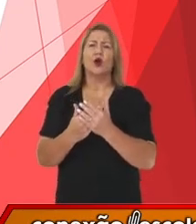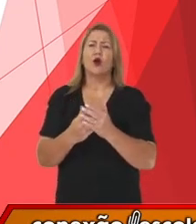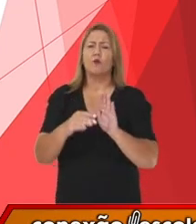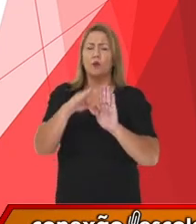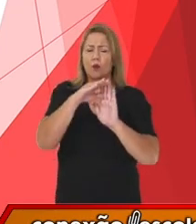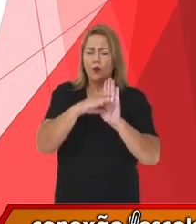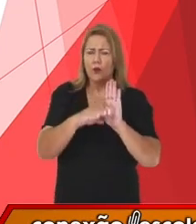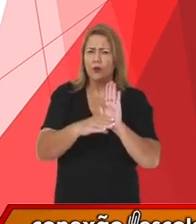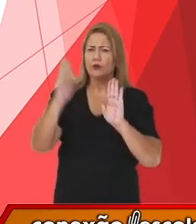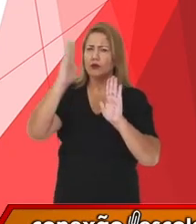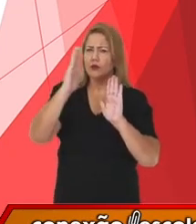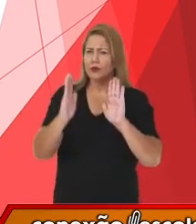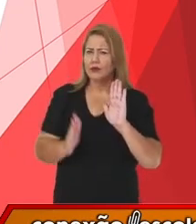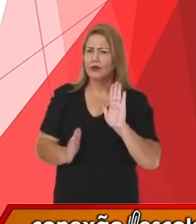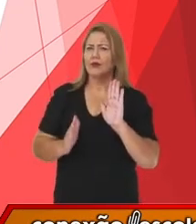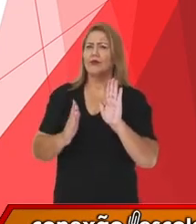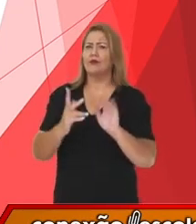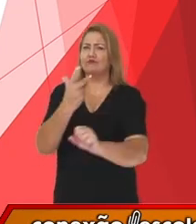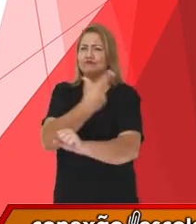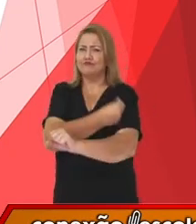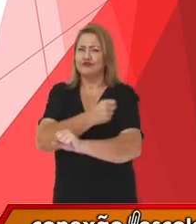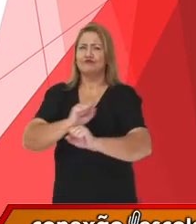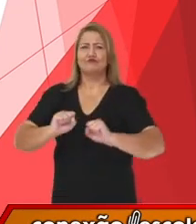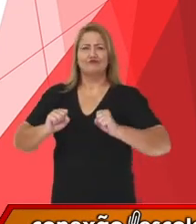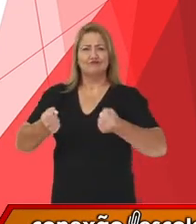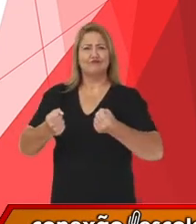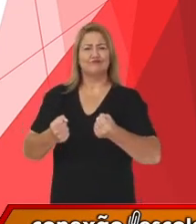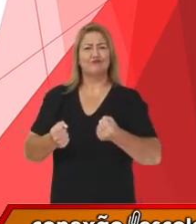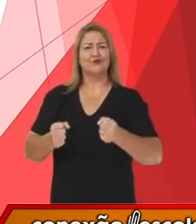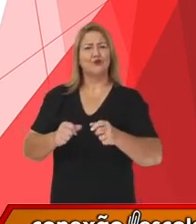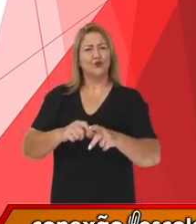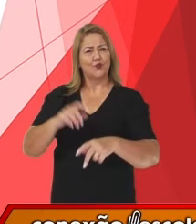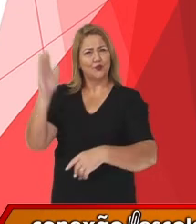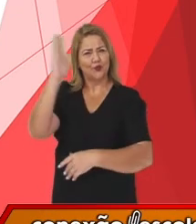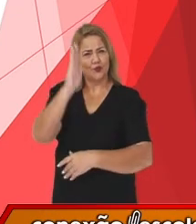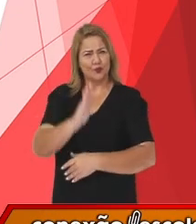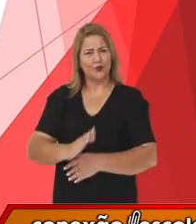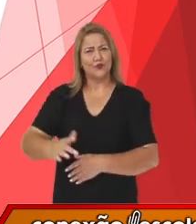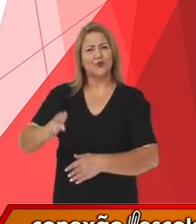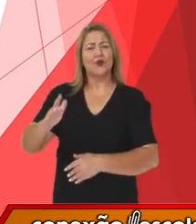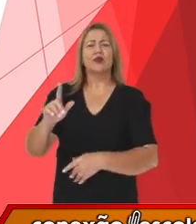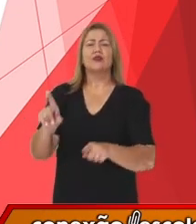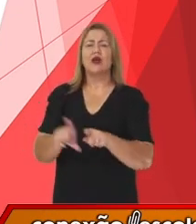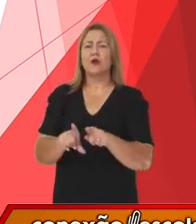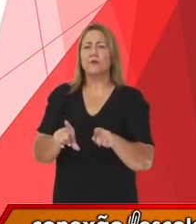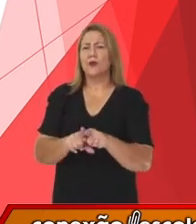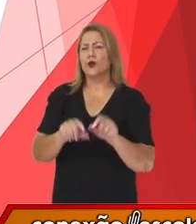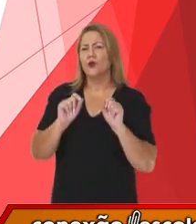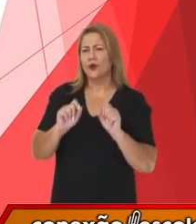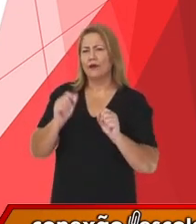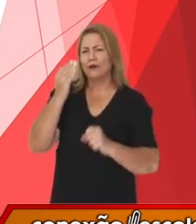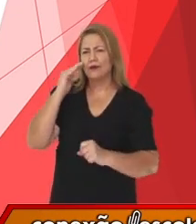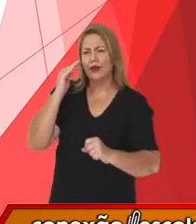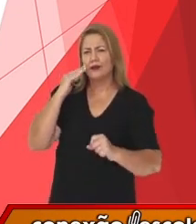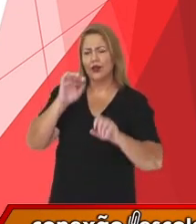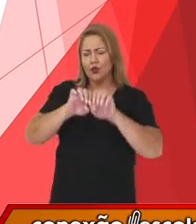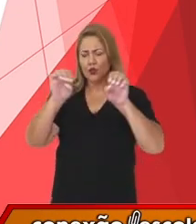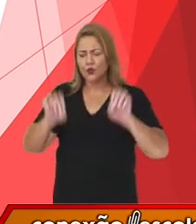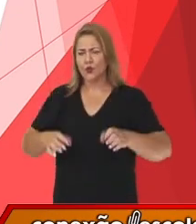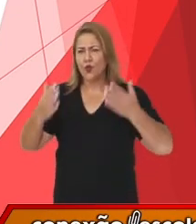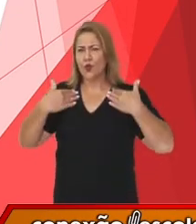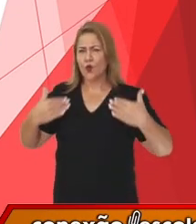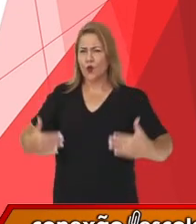Programa Nacional de Imunização e finalizamos compreendendo sobre as estruturas do nosso corpo que